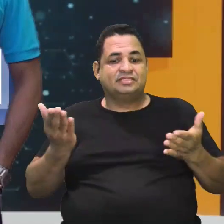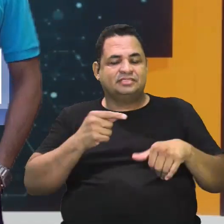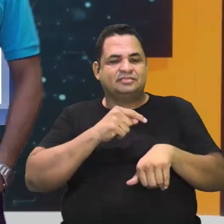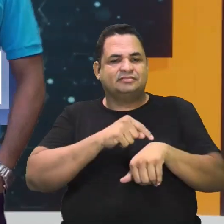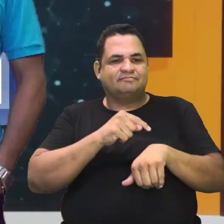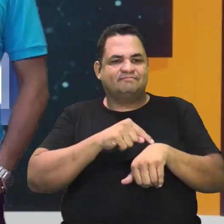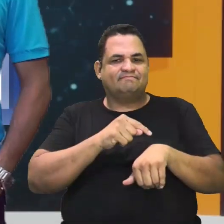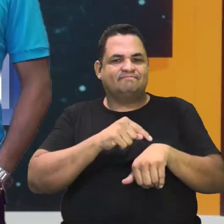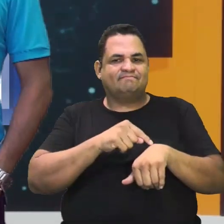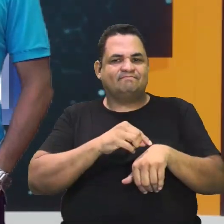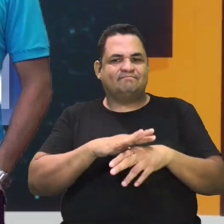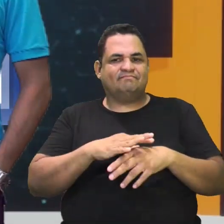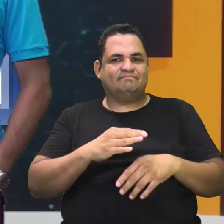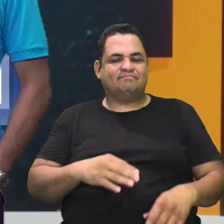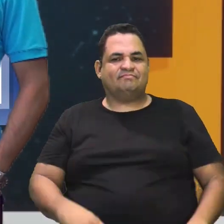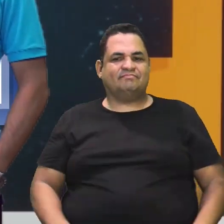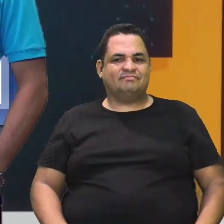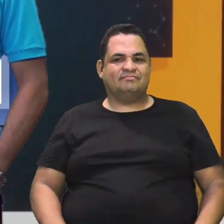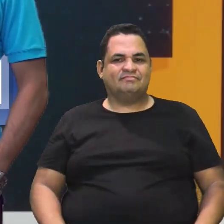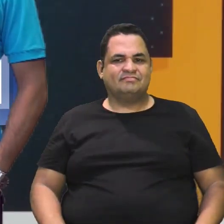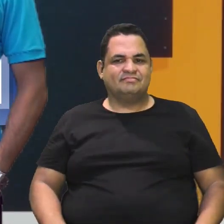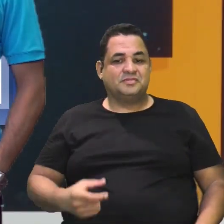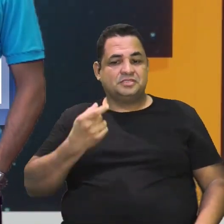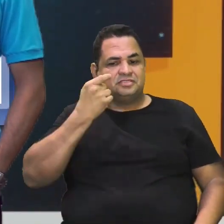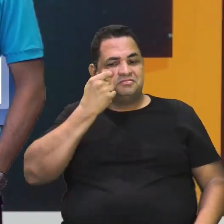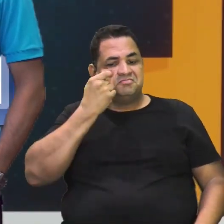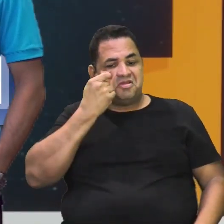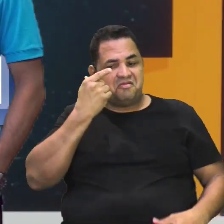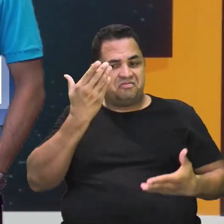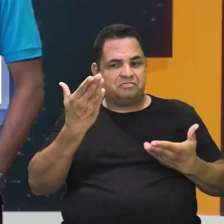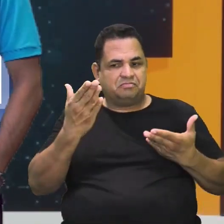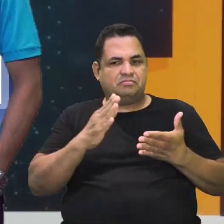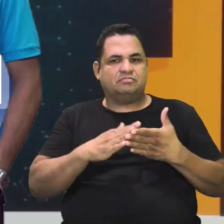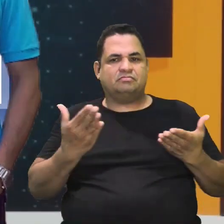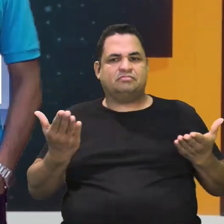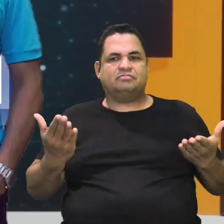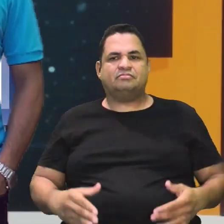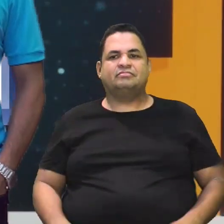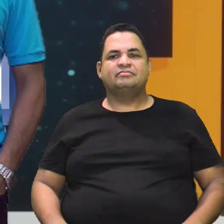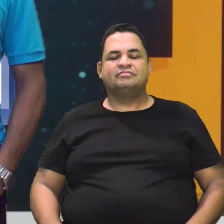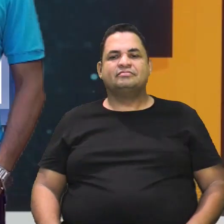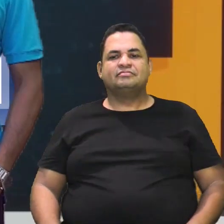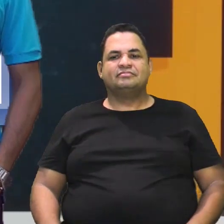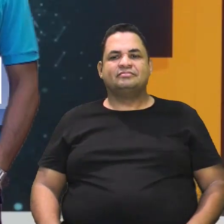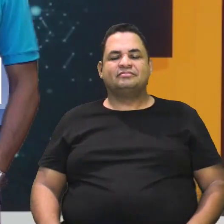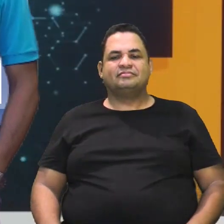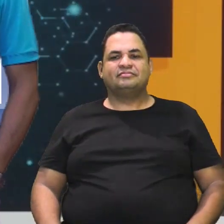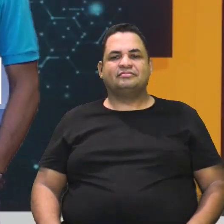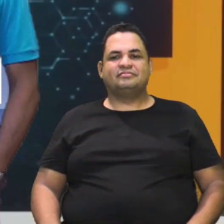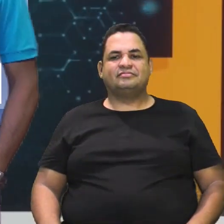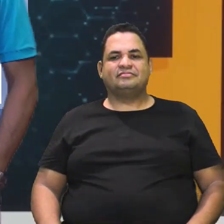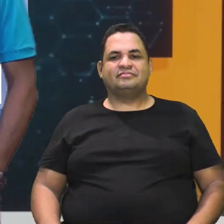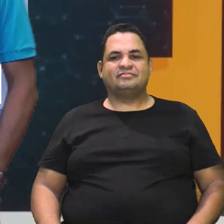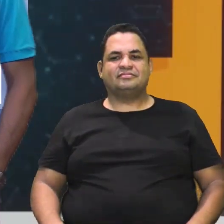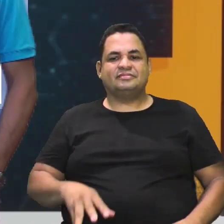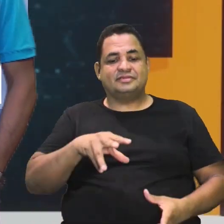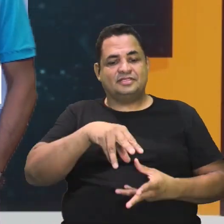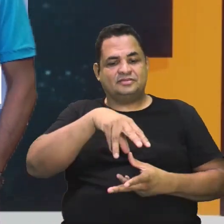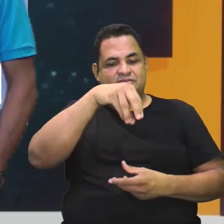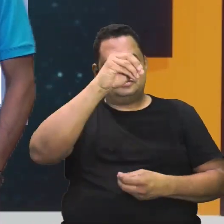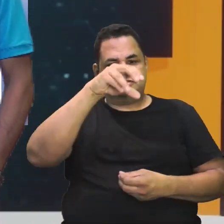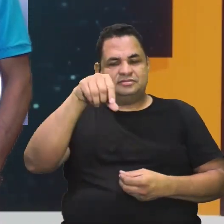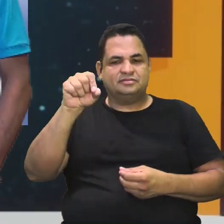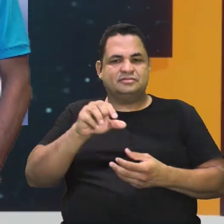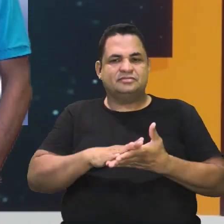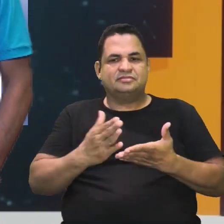dá um resultado, né? Peraí, então. Ah. Tem uma escola que a gente vai visitar agora. Não vou falar qual é, porque foi feito sorteio, a